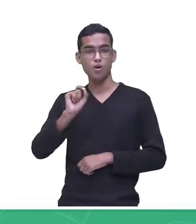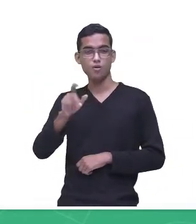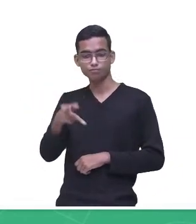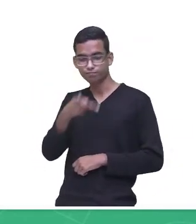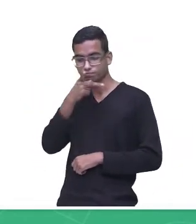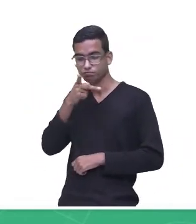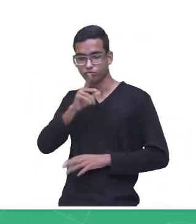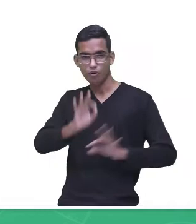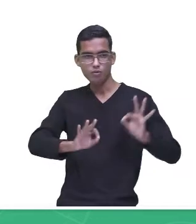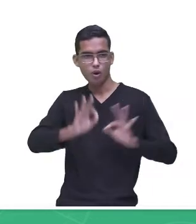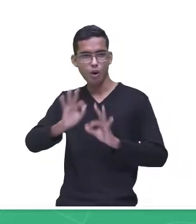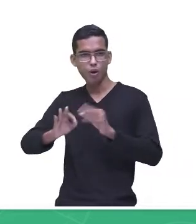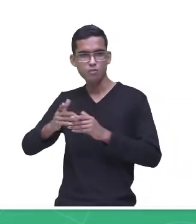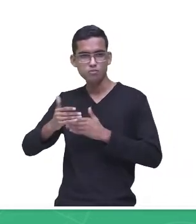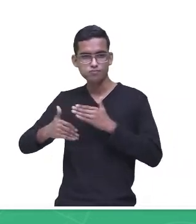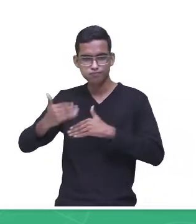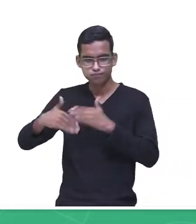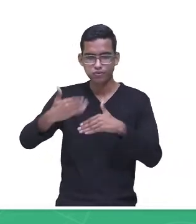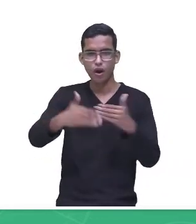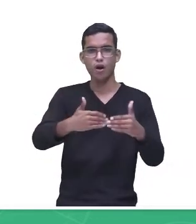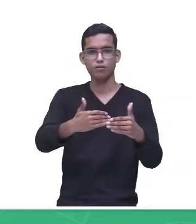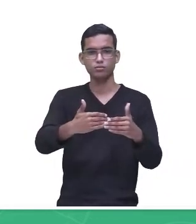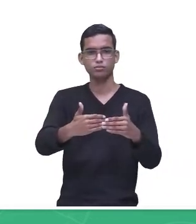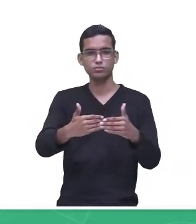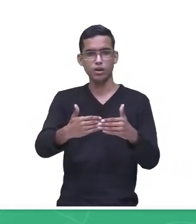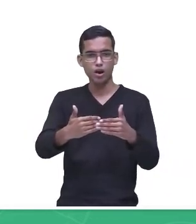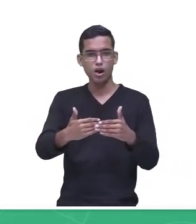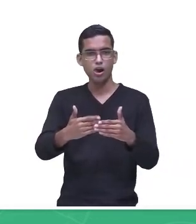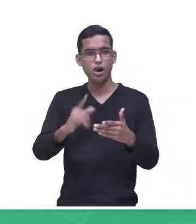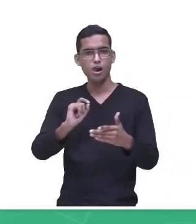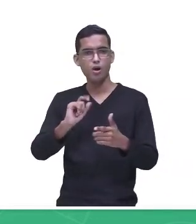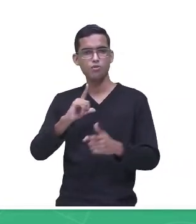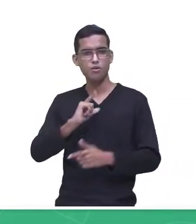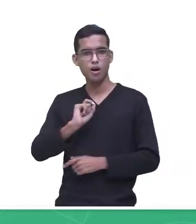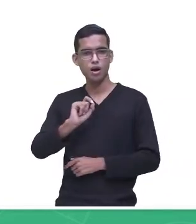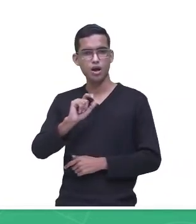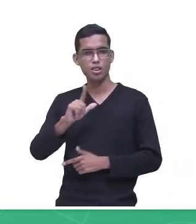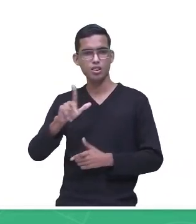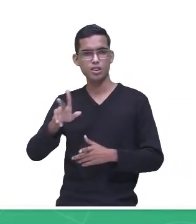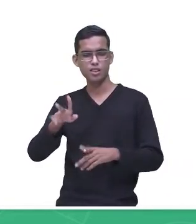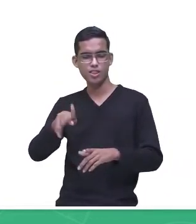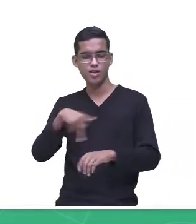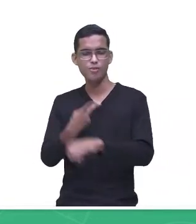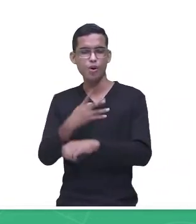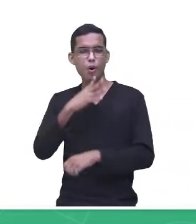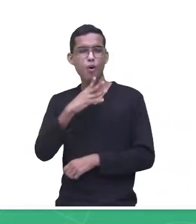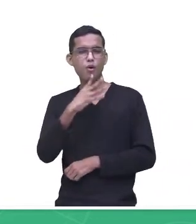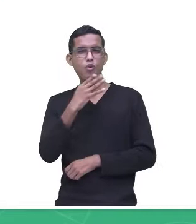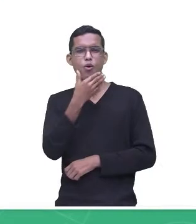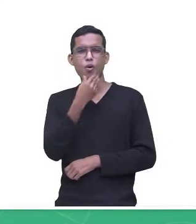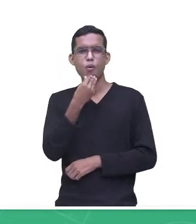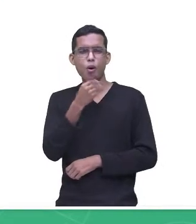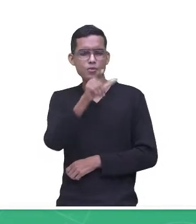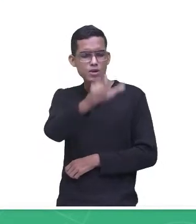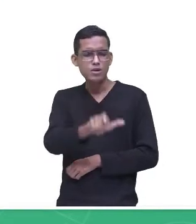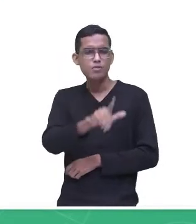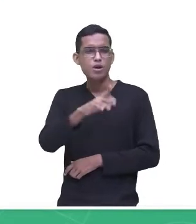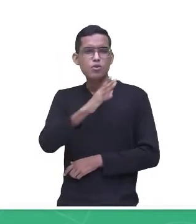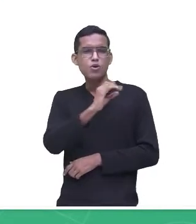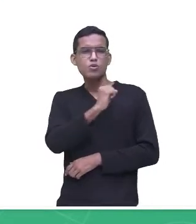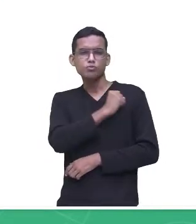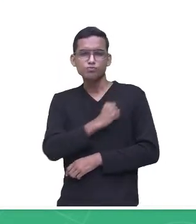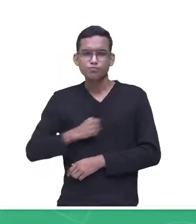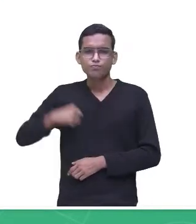meio do caminho, Platão conheceu um camaradazinho chamado Sócrates, e aí mudou tudo na vida de Platão, tá? E o